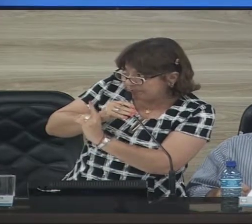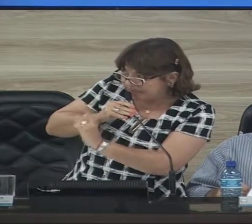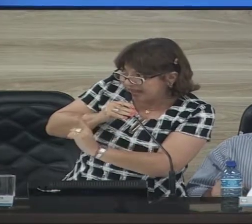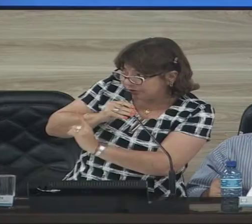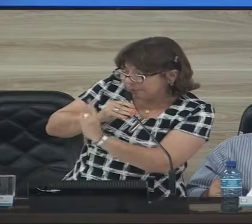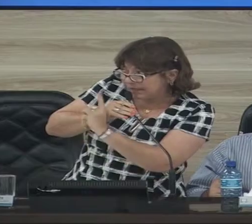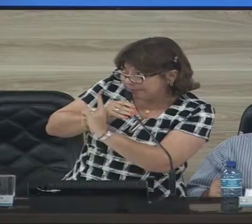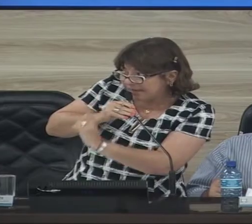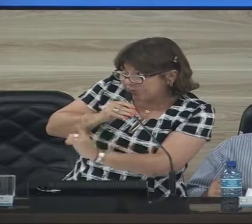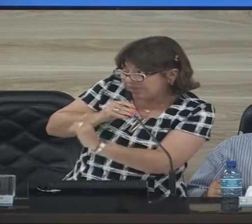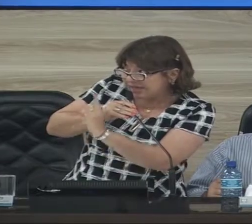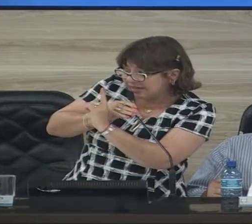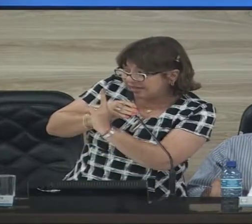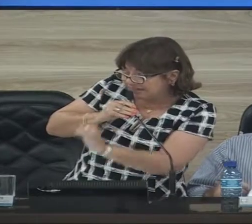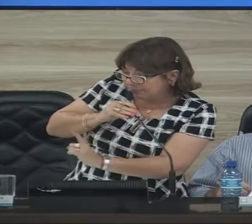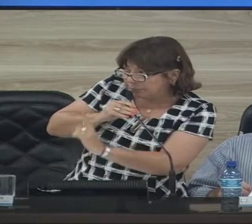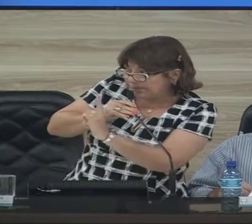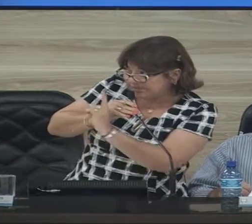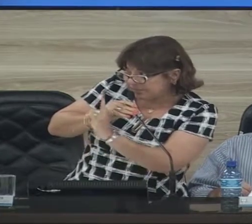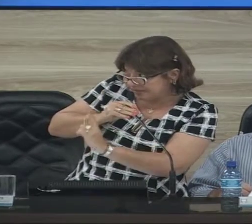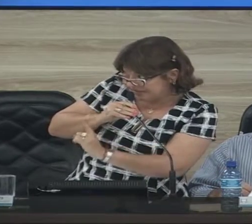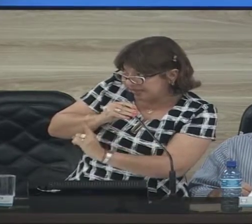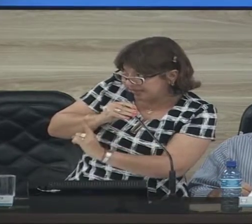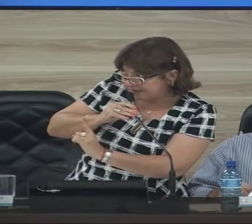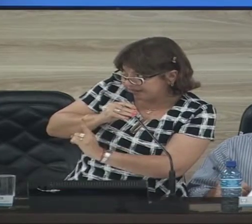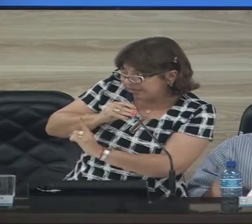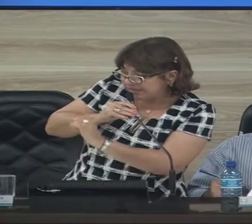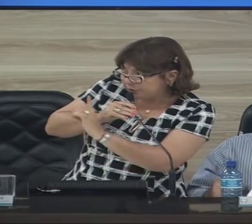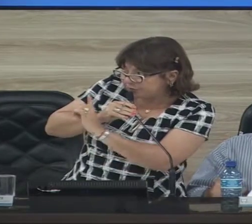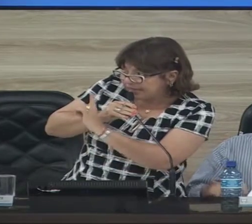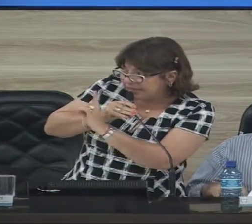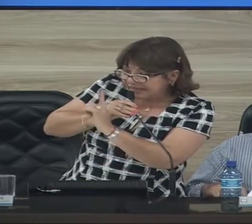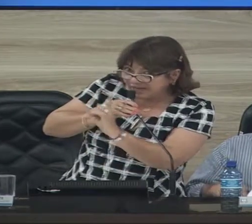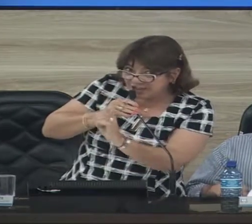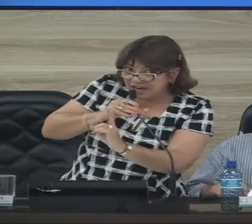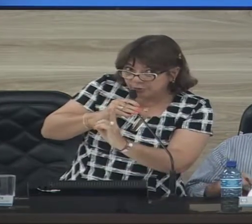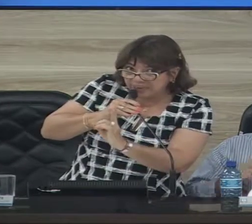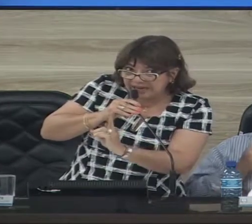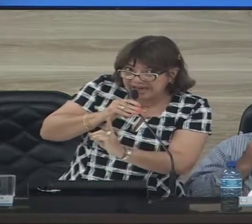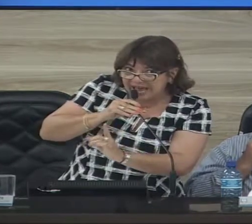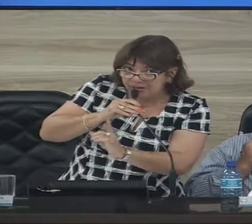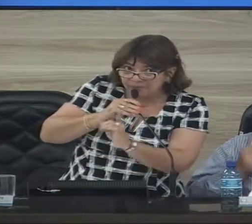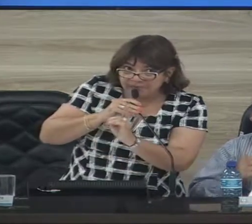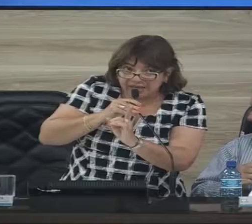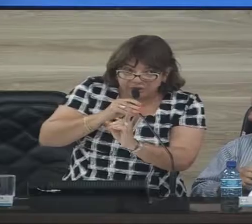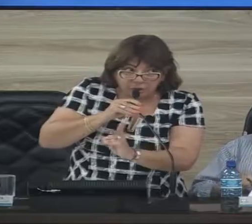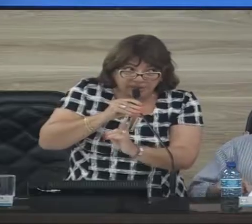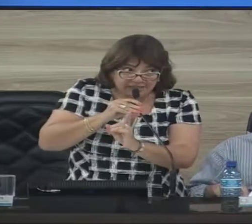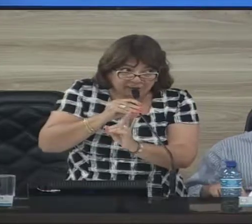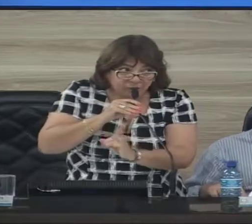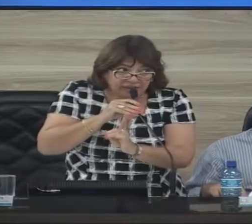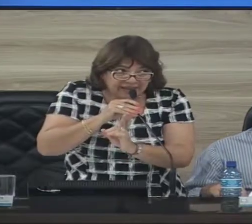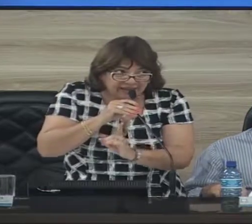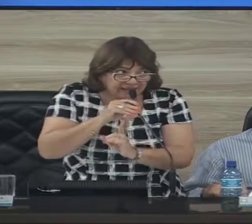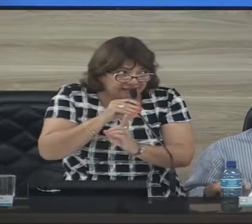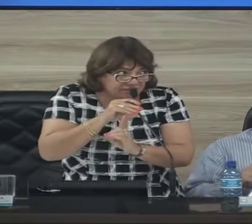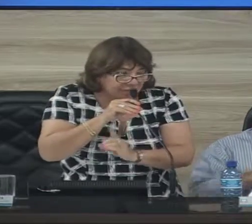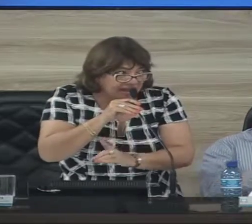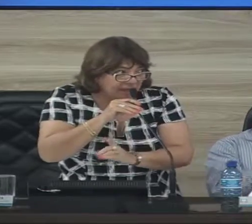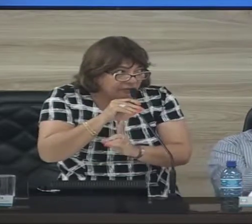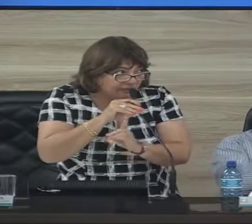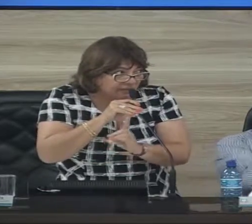foi aprovado pela maioria da população brasileira. Isso foi deixado bem claro em toda a